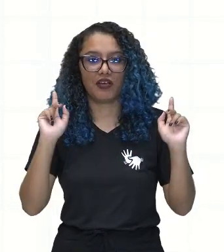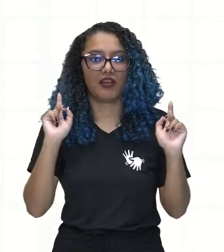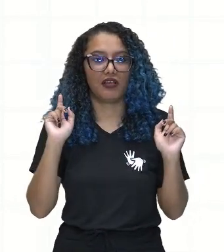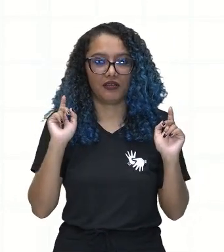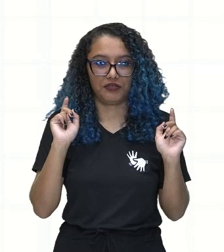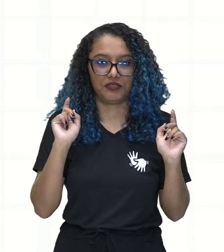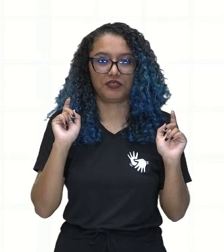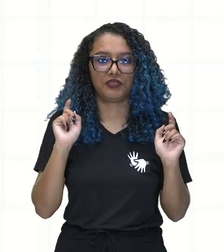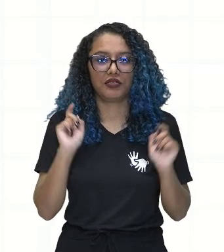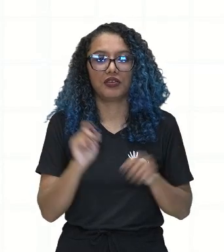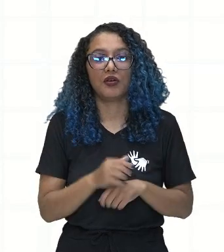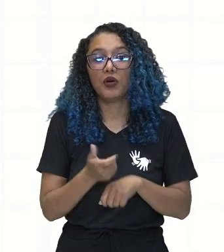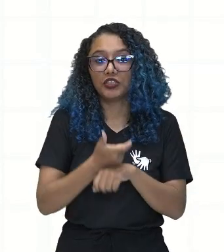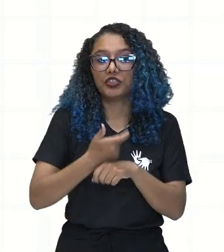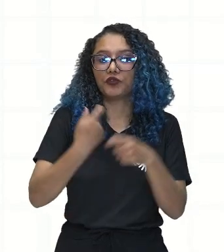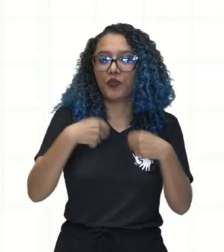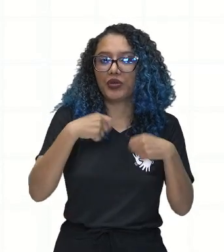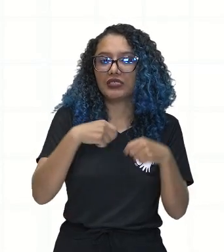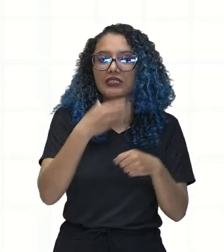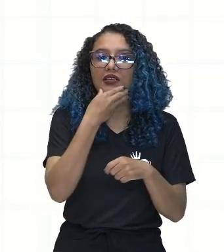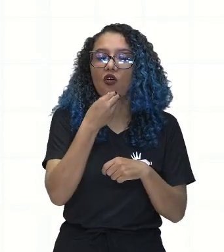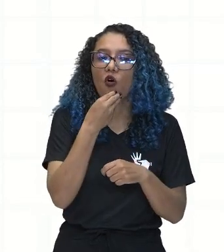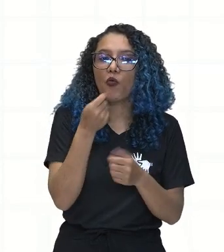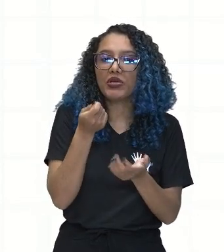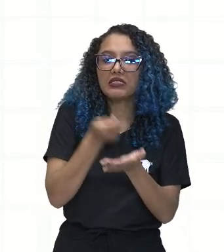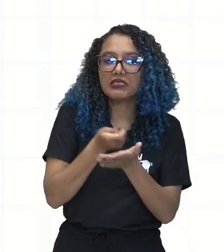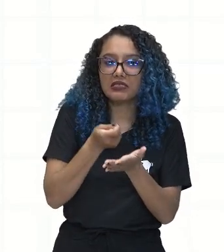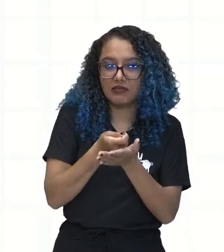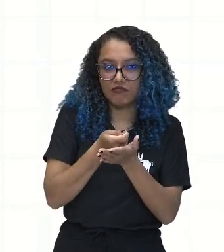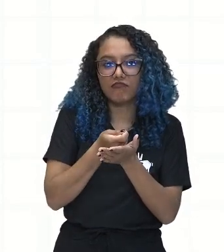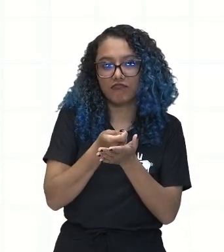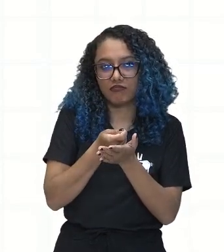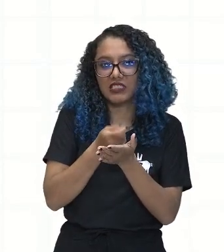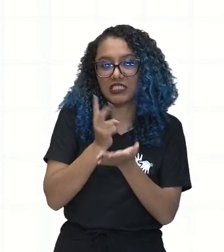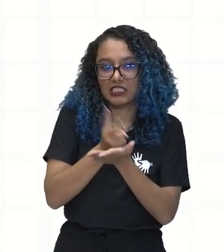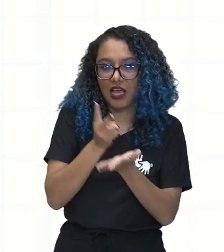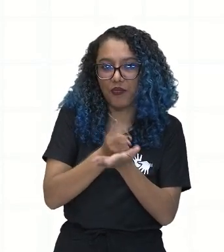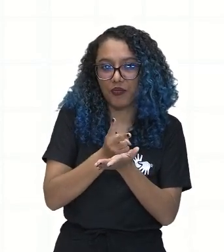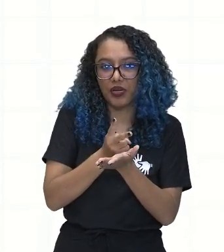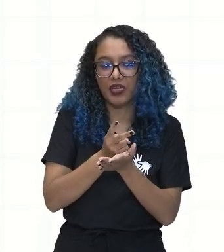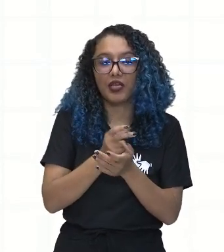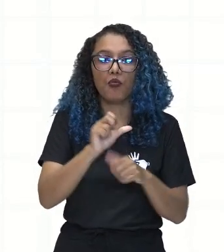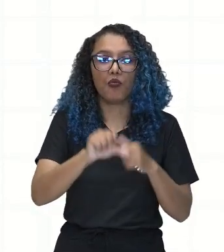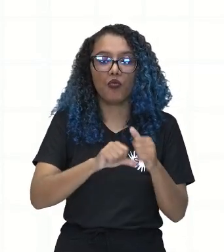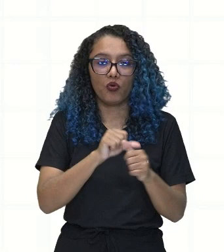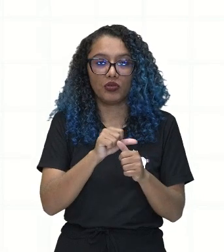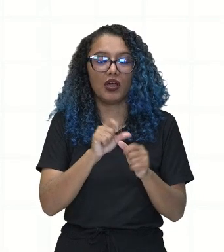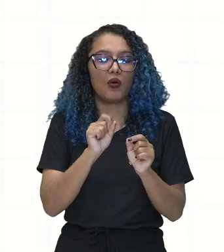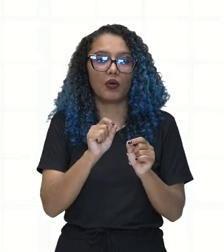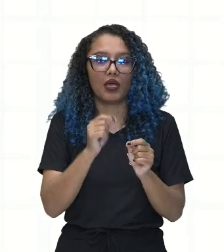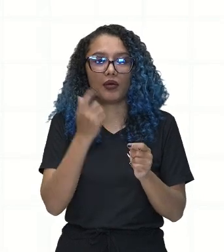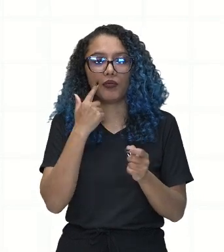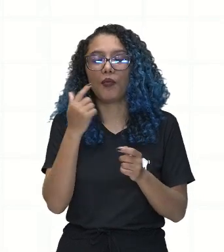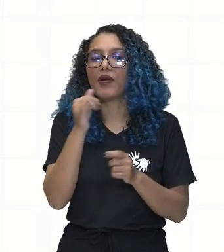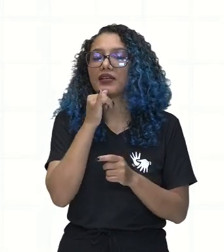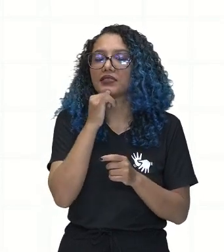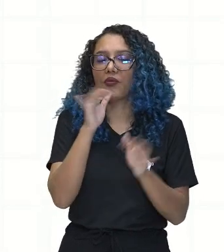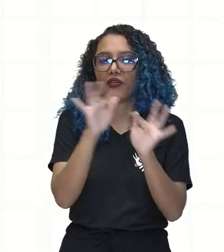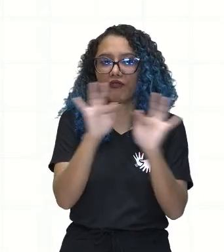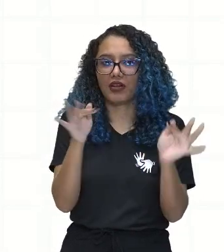masculino, flexionando-se apenas o número. Vamos lá? Observa aí, por exemplo. Compro na